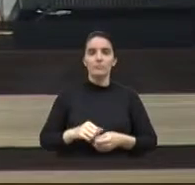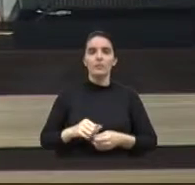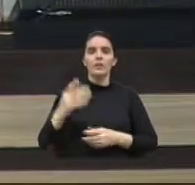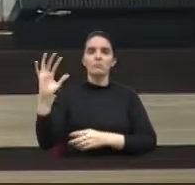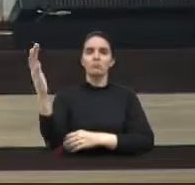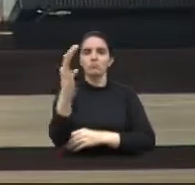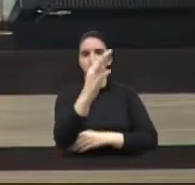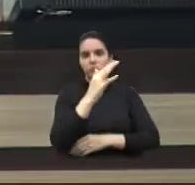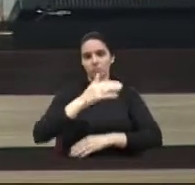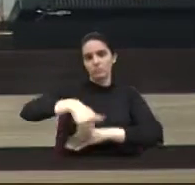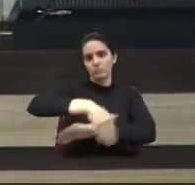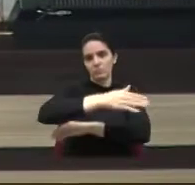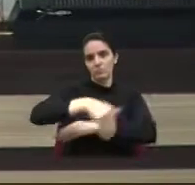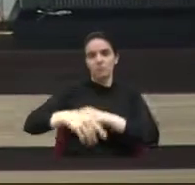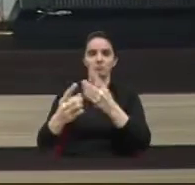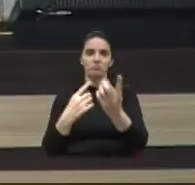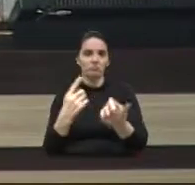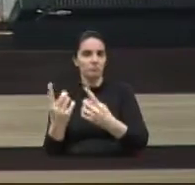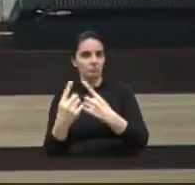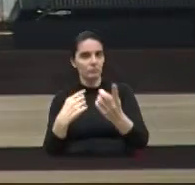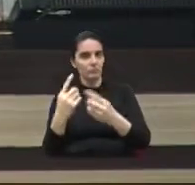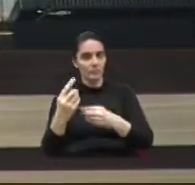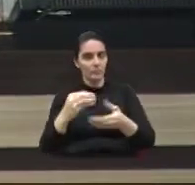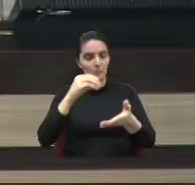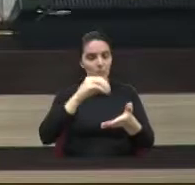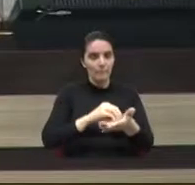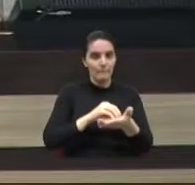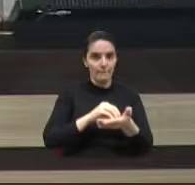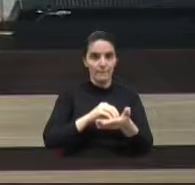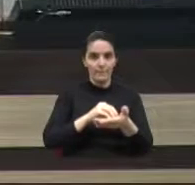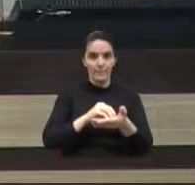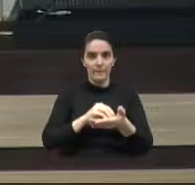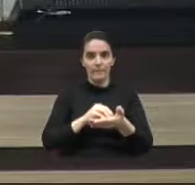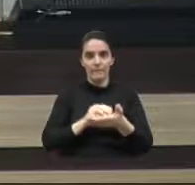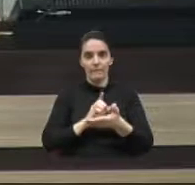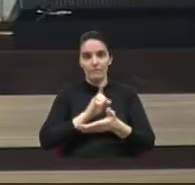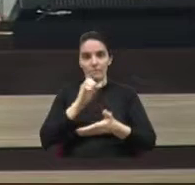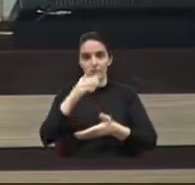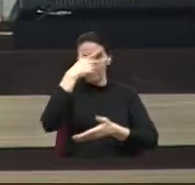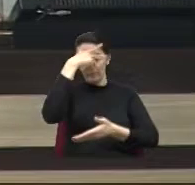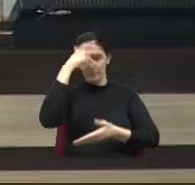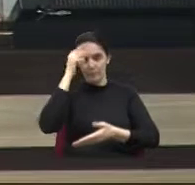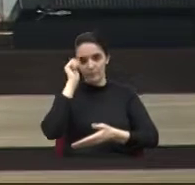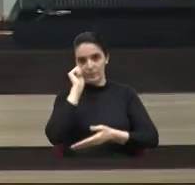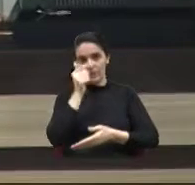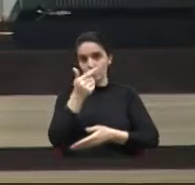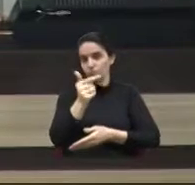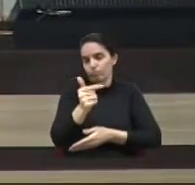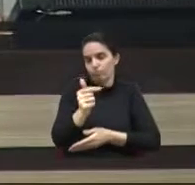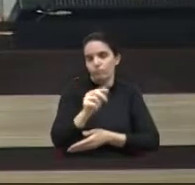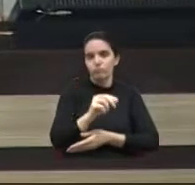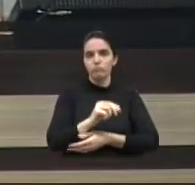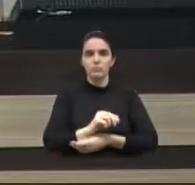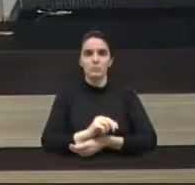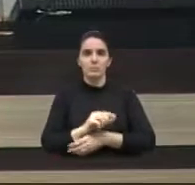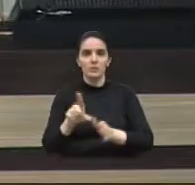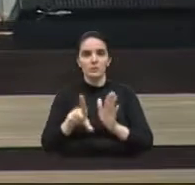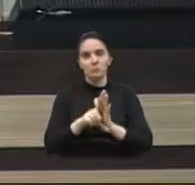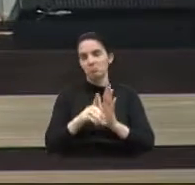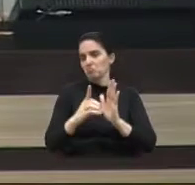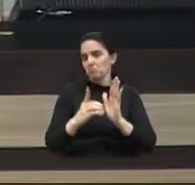praças, ruas e estradas em nosso cadastro imobiliário que até a presente data não constam lei ou decreto